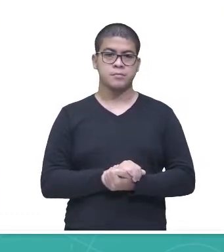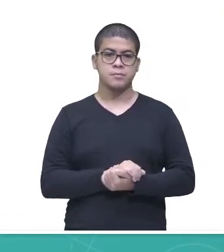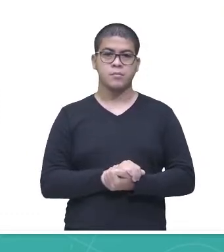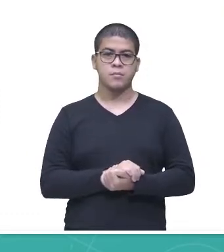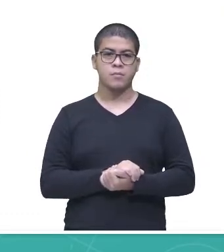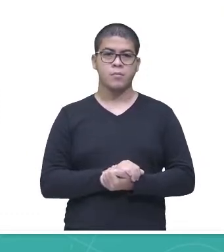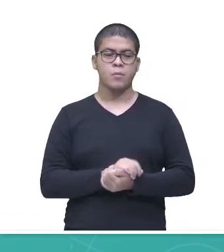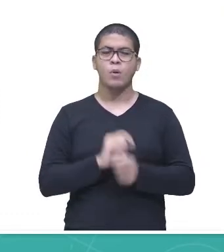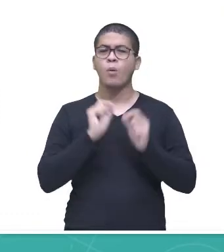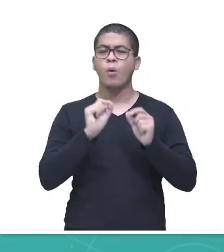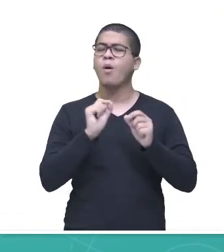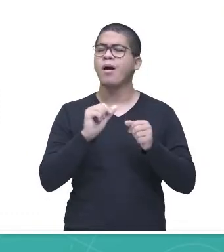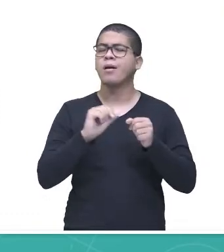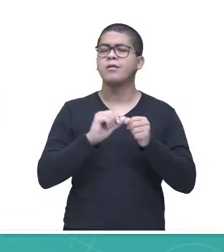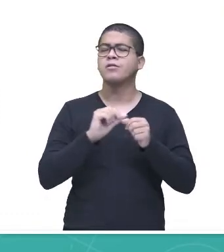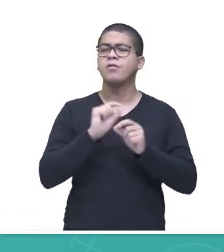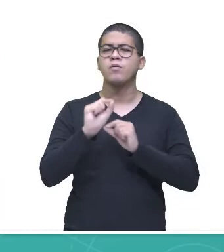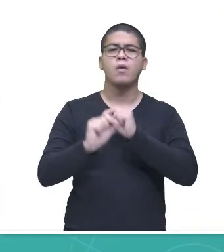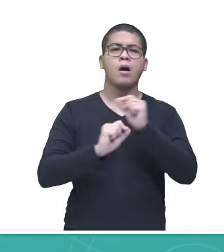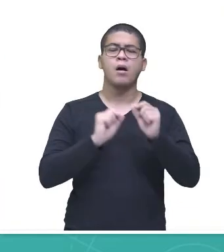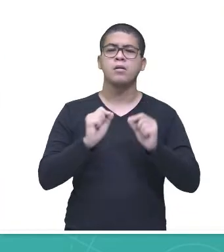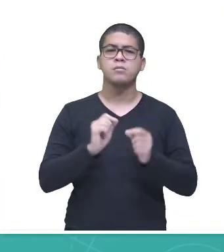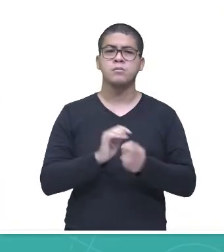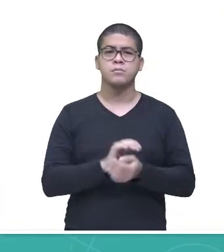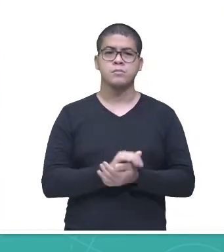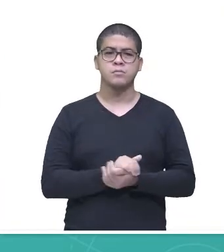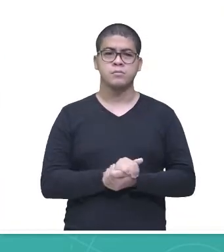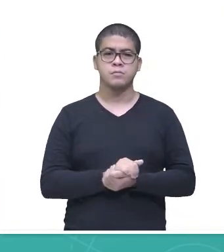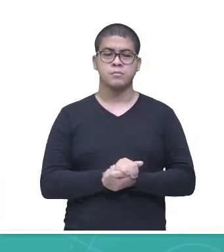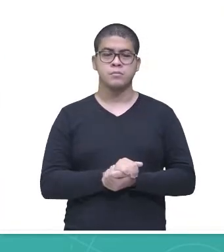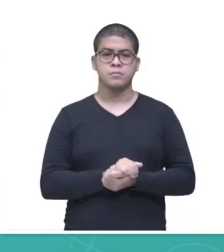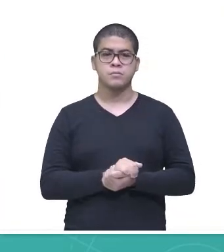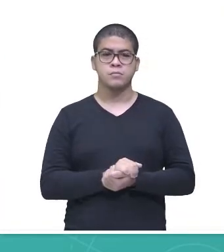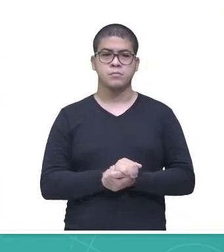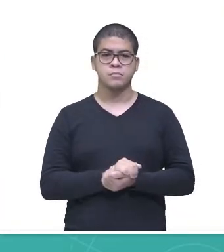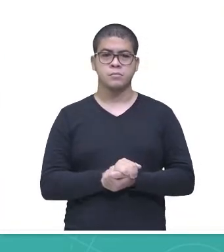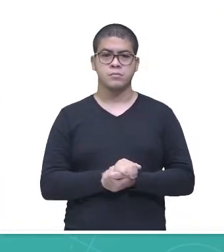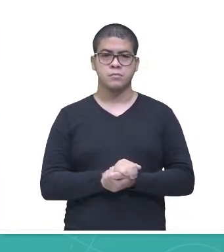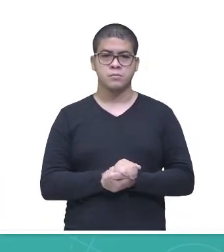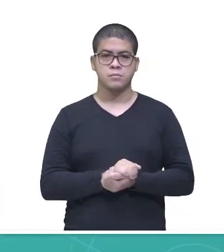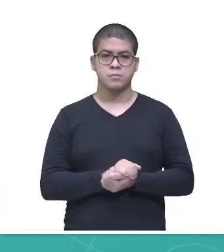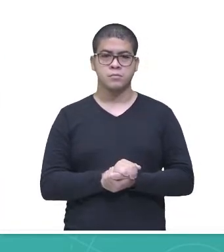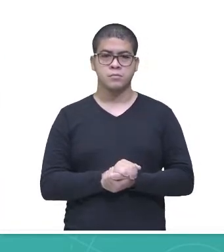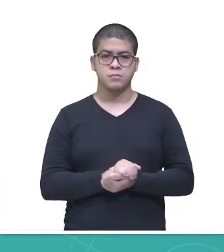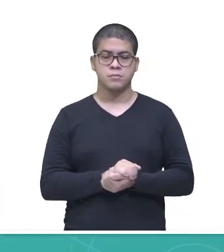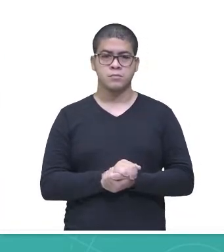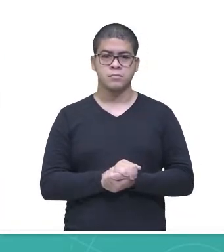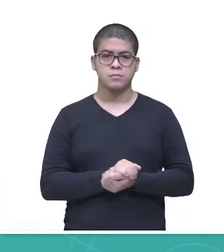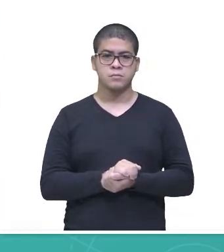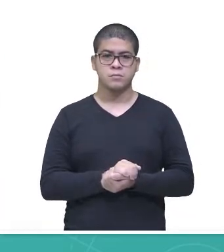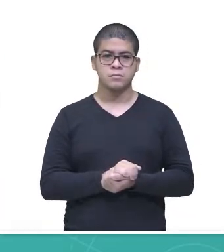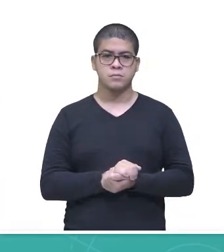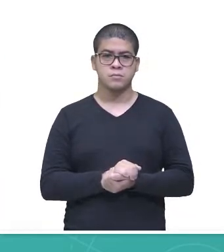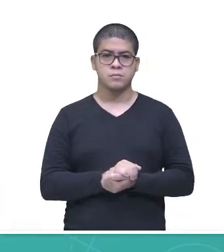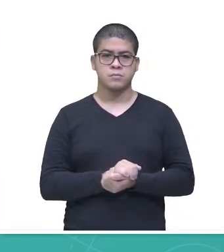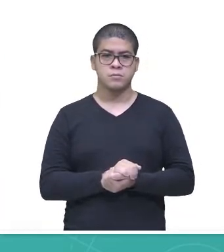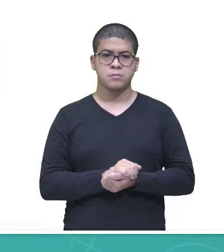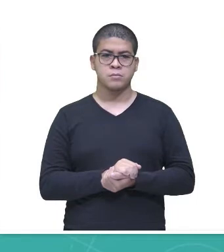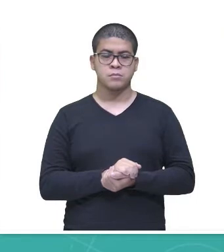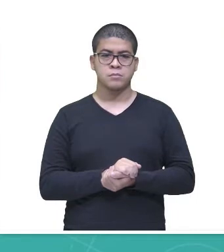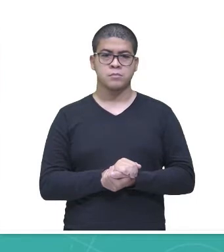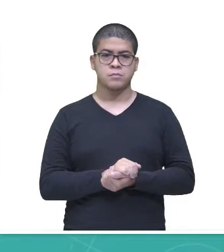gente faz com esses 60 minutos? Ele vai ficar aqui, ó, na coluna